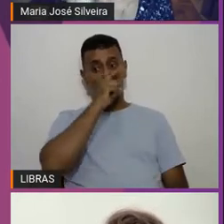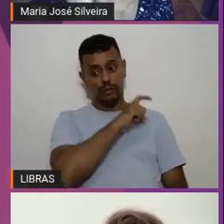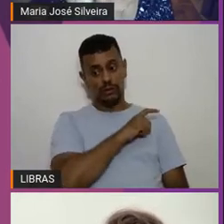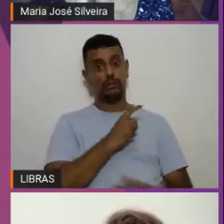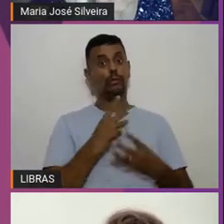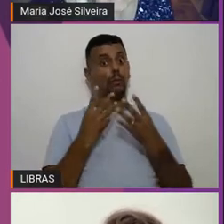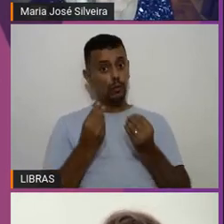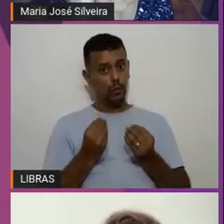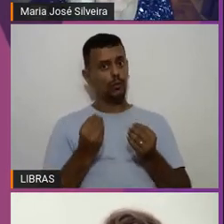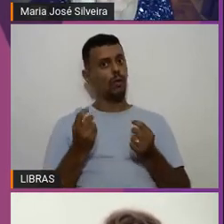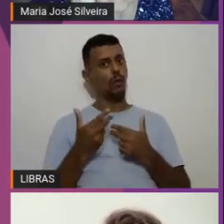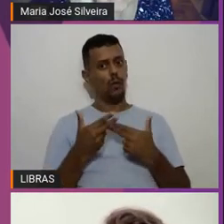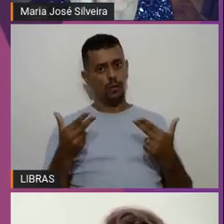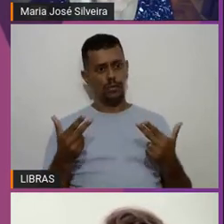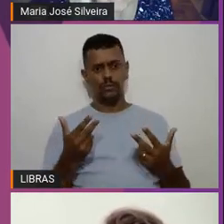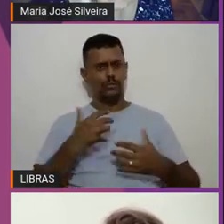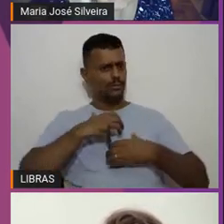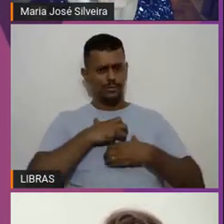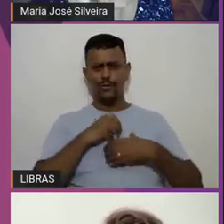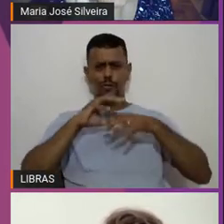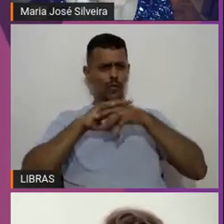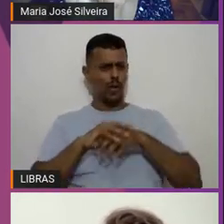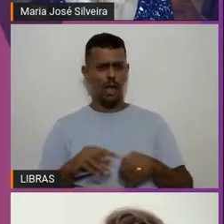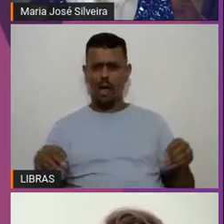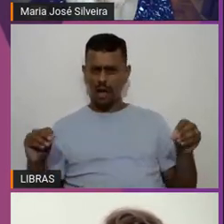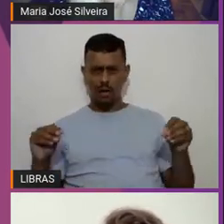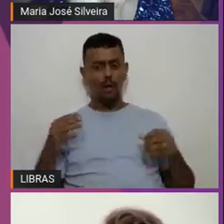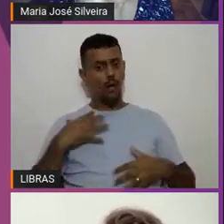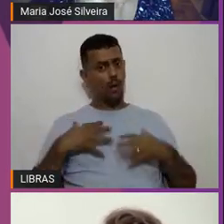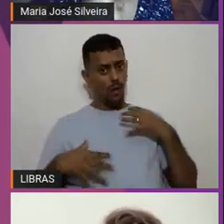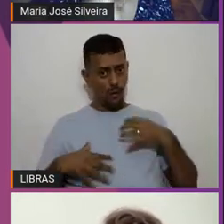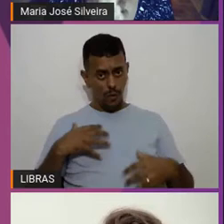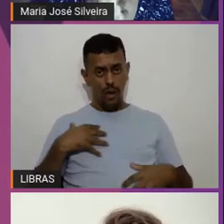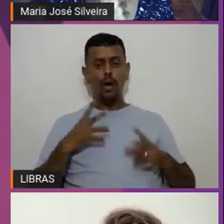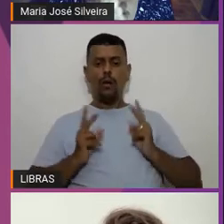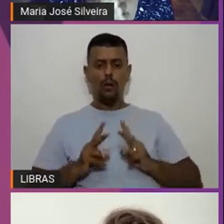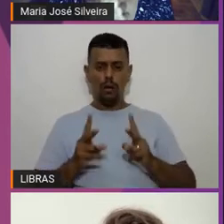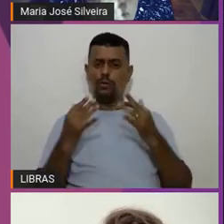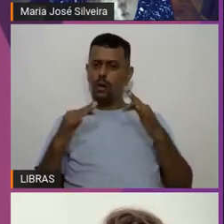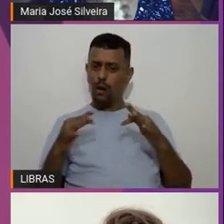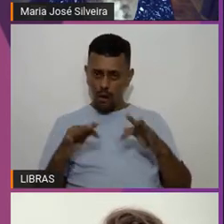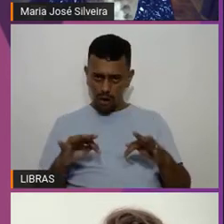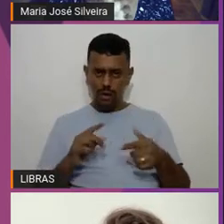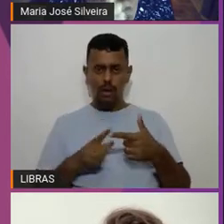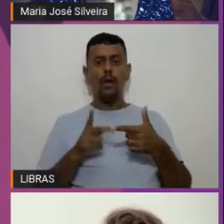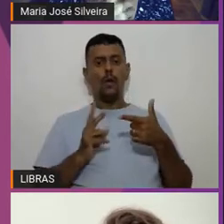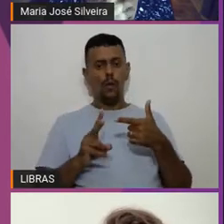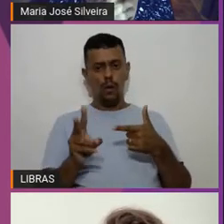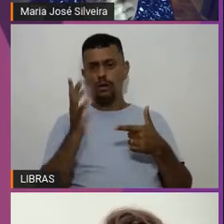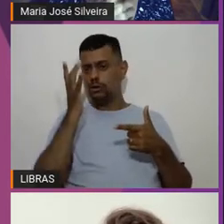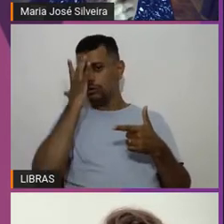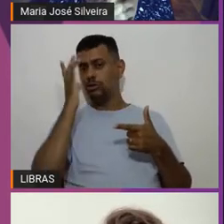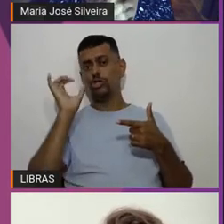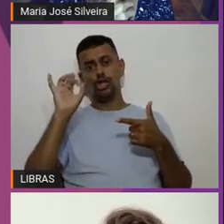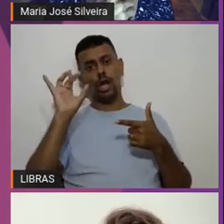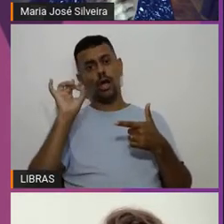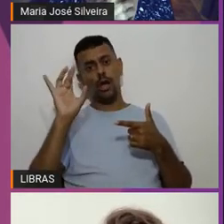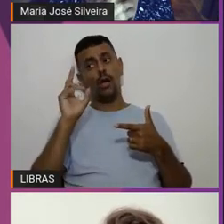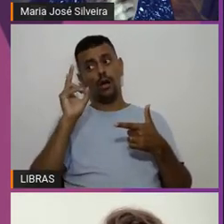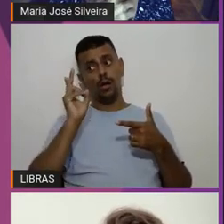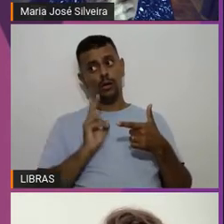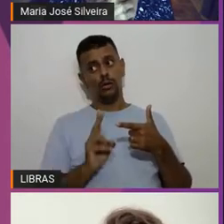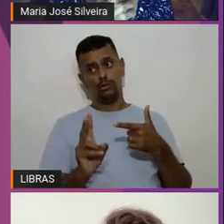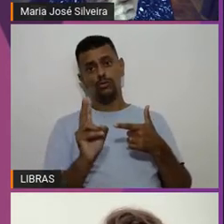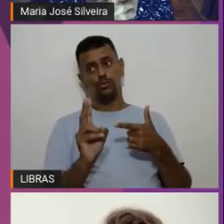curada no corpo dói língua doendo e continua então deixa quieto eu pelo menos é mais